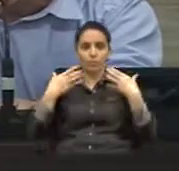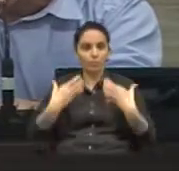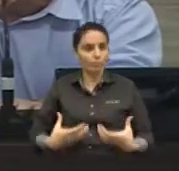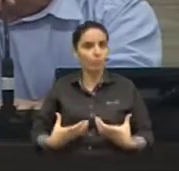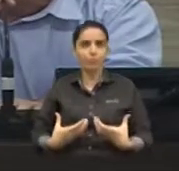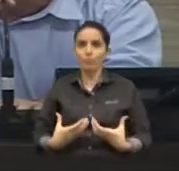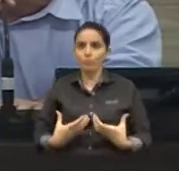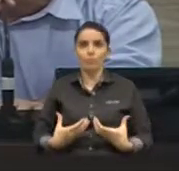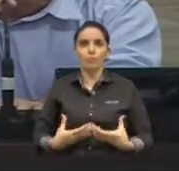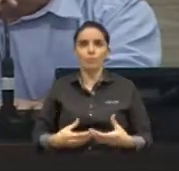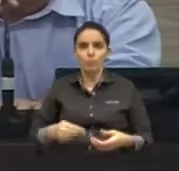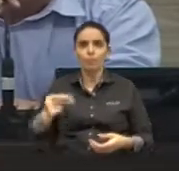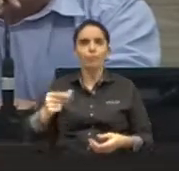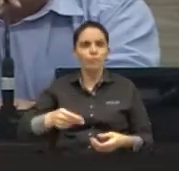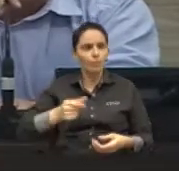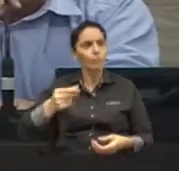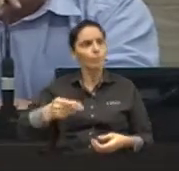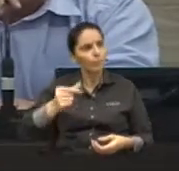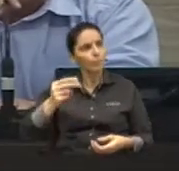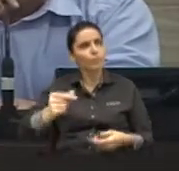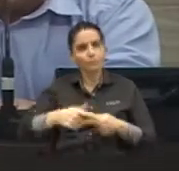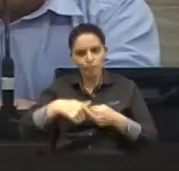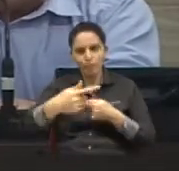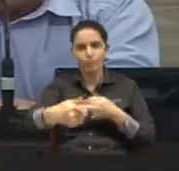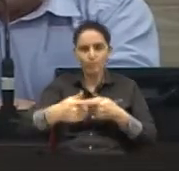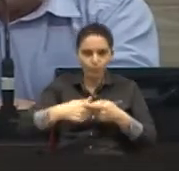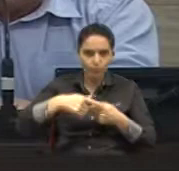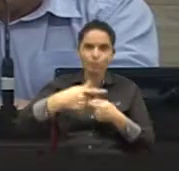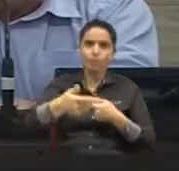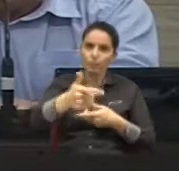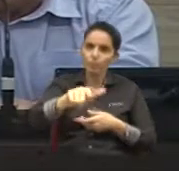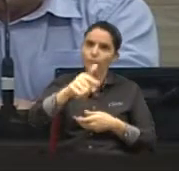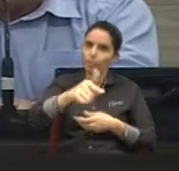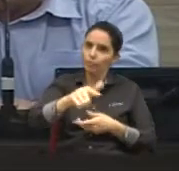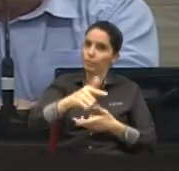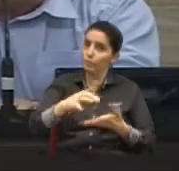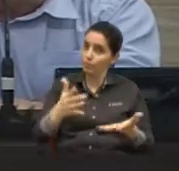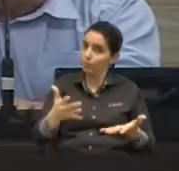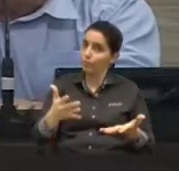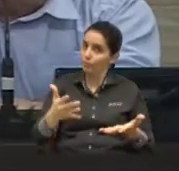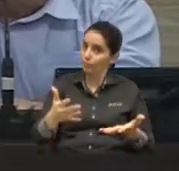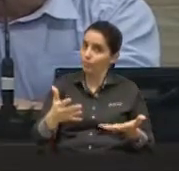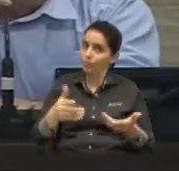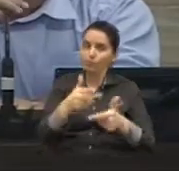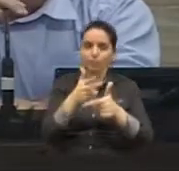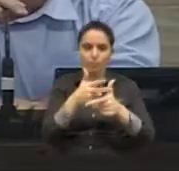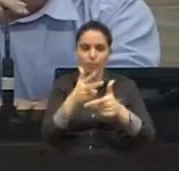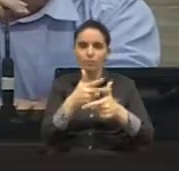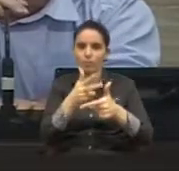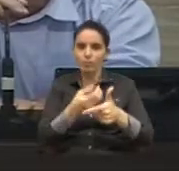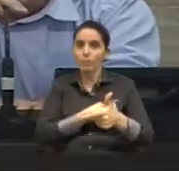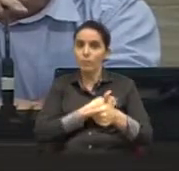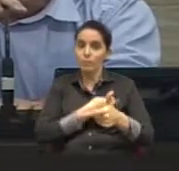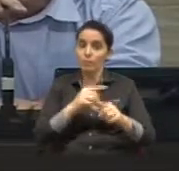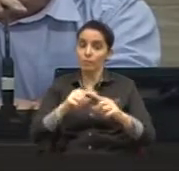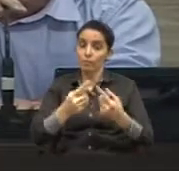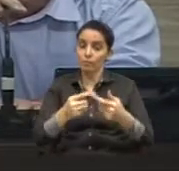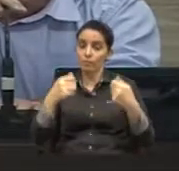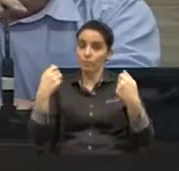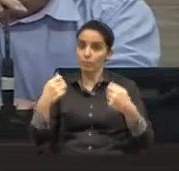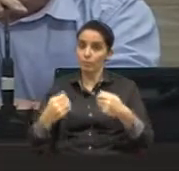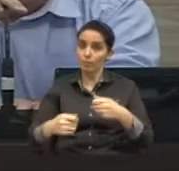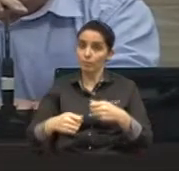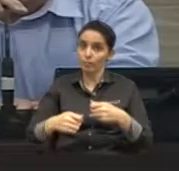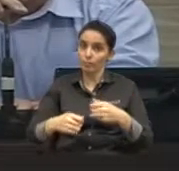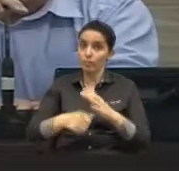tanto tempo de adiamento. Muito importante a videoconferência, mas primeiro tem que terminar